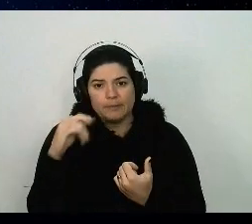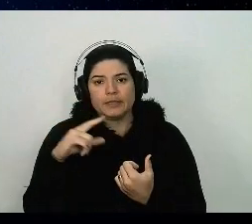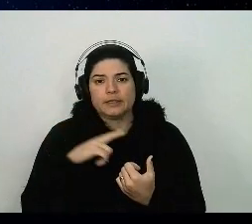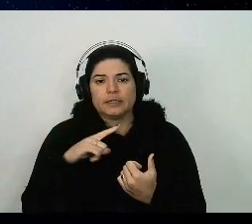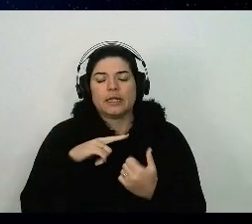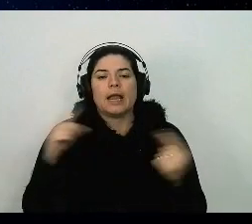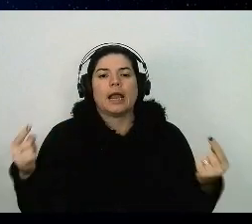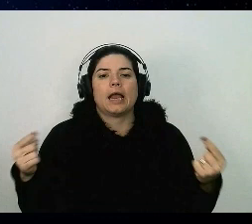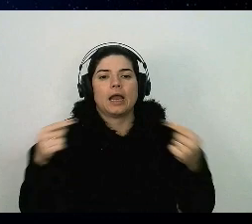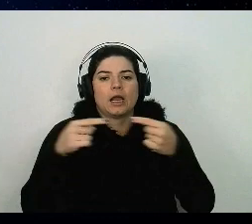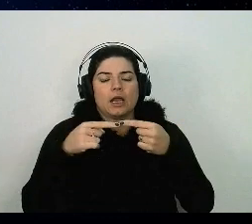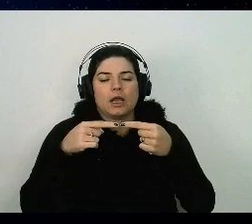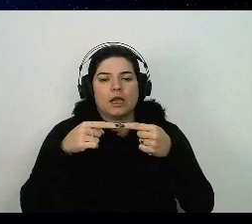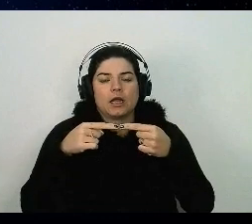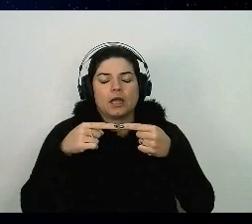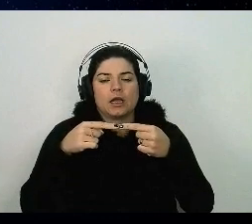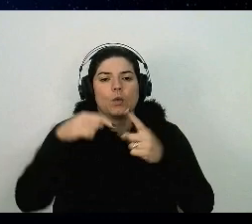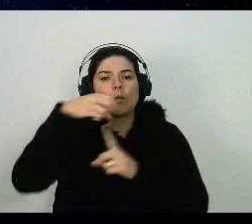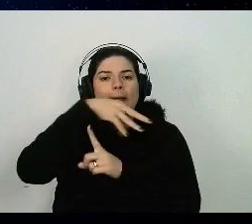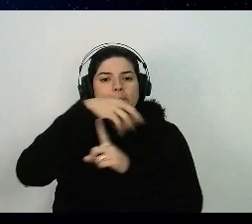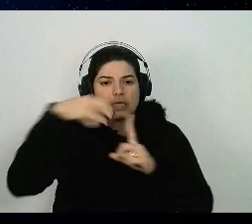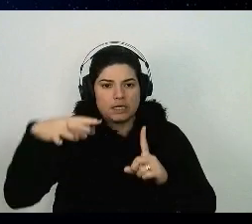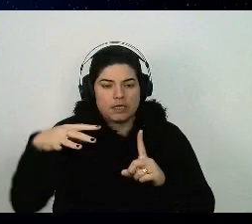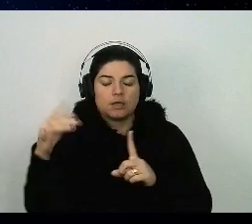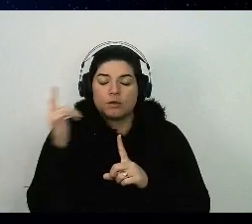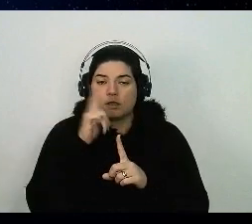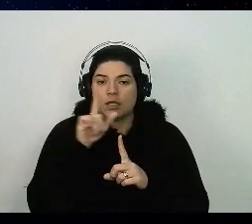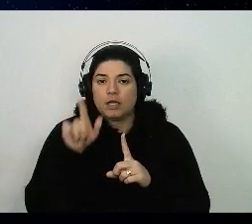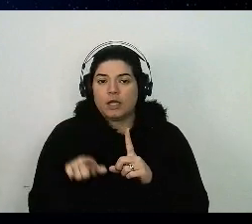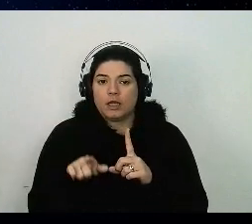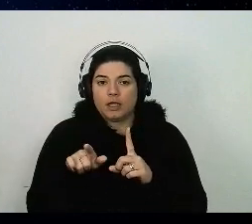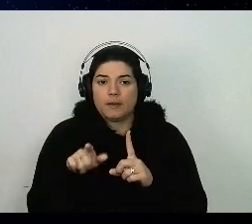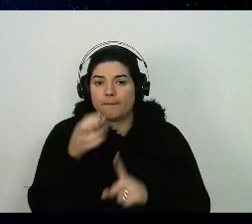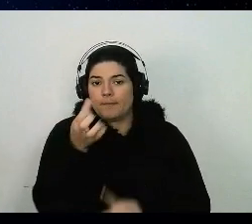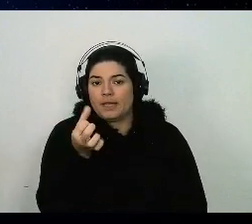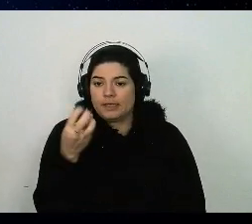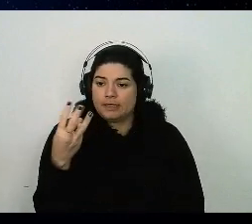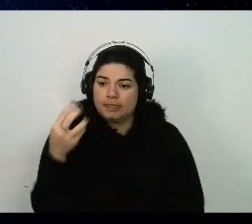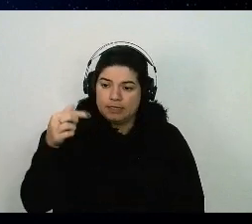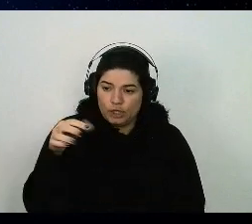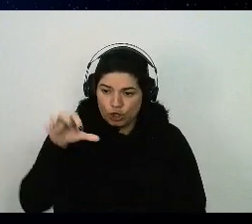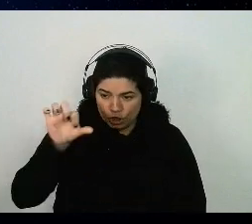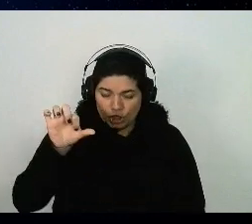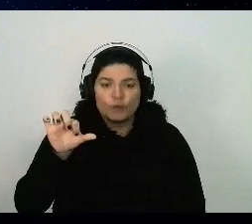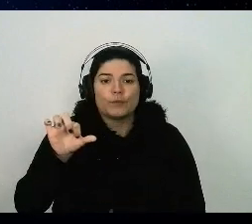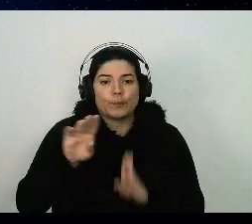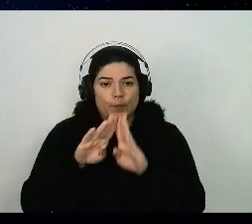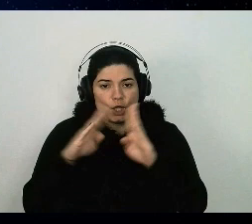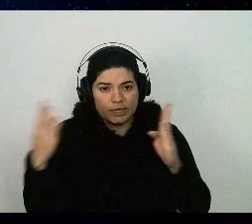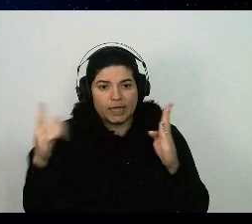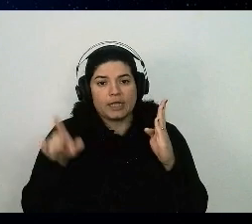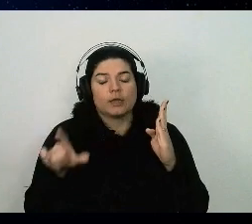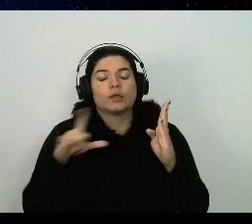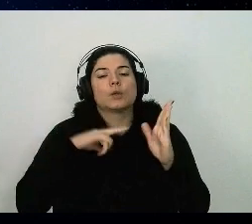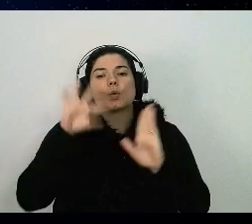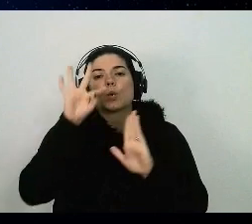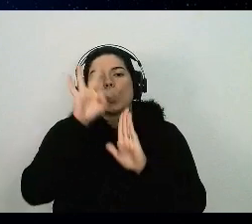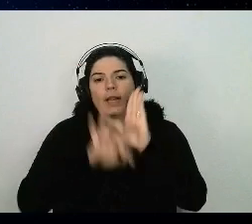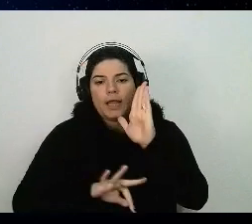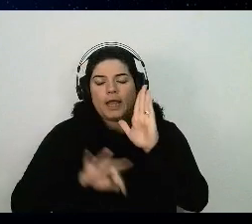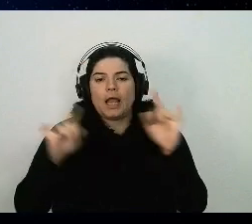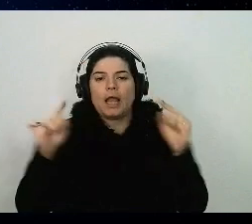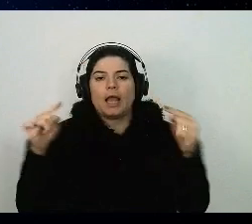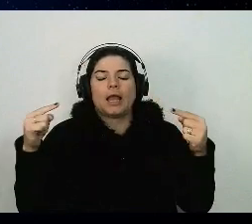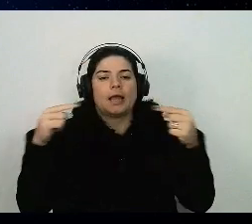geralmente corre na porta 6379, e a minha interação com ele é textual. Eu conecto na porta,